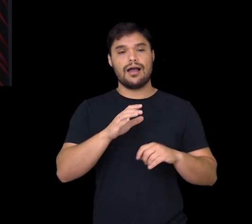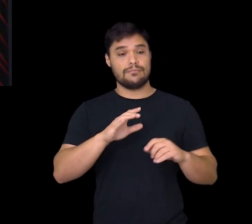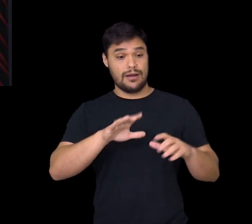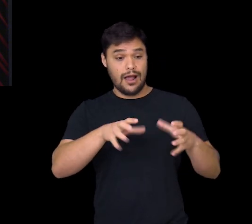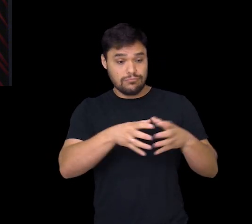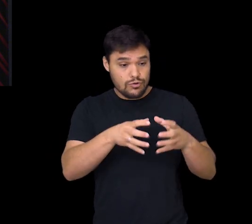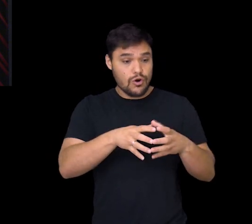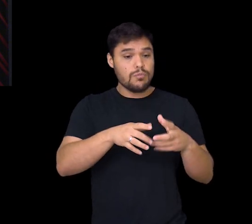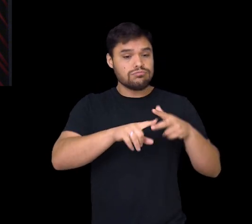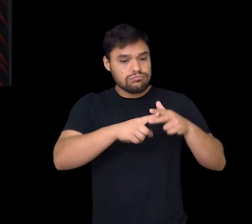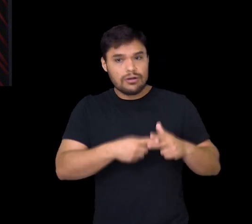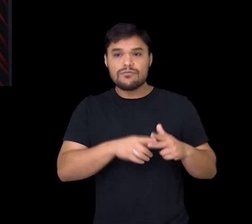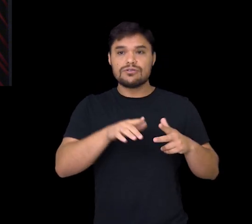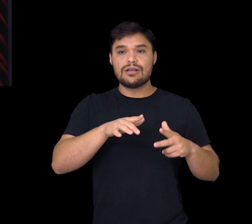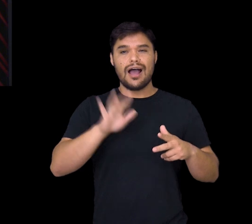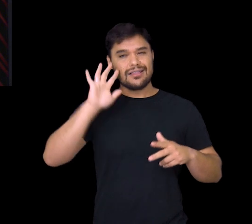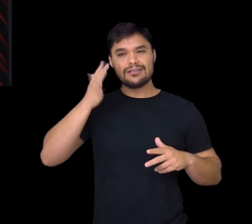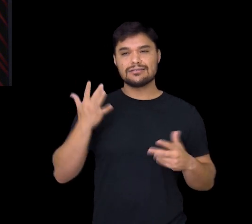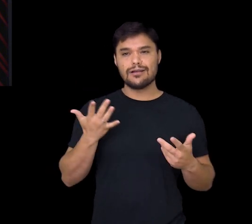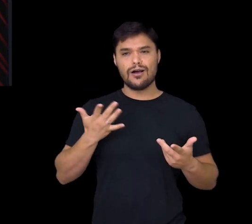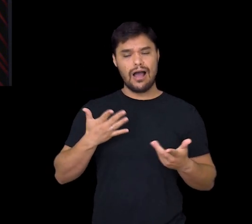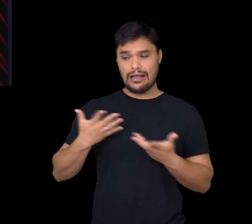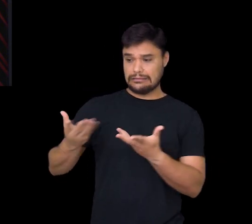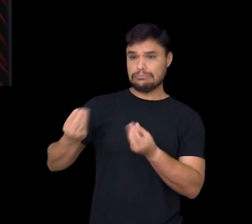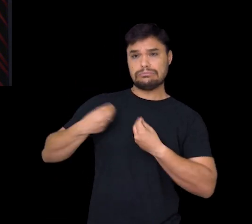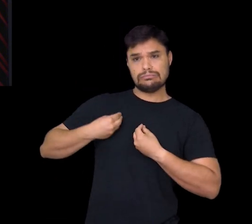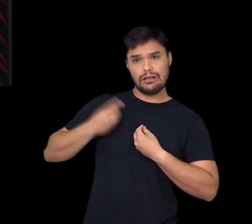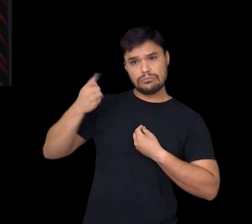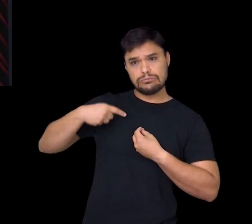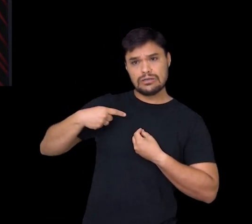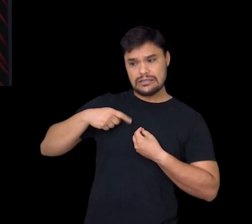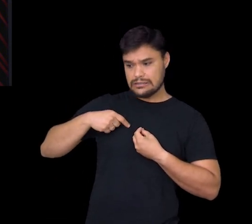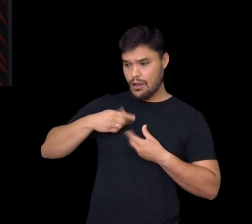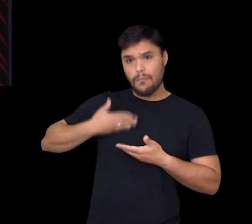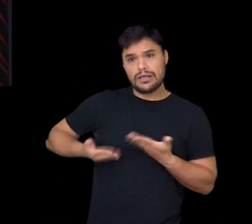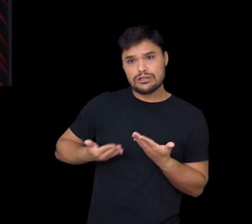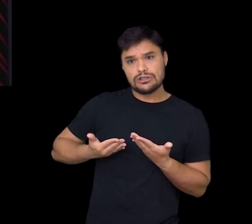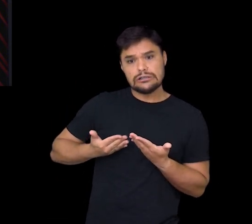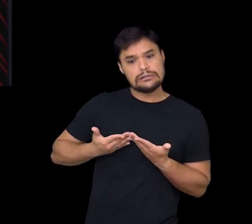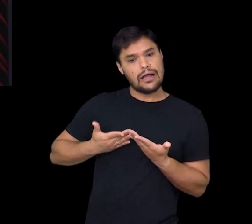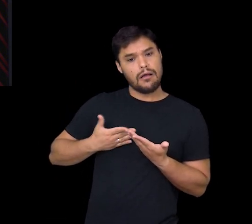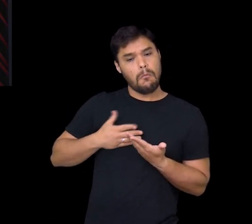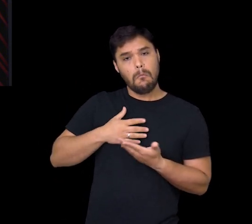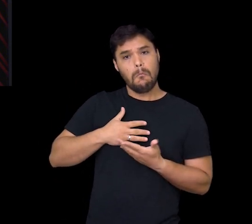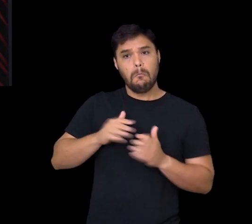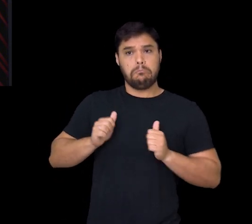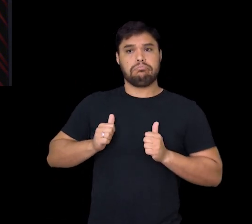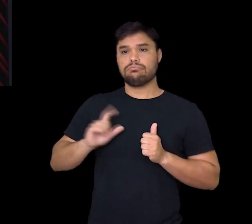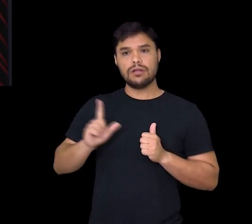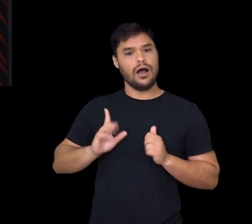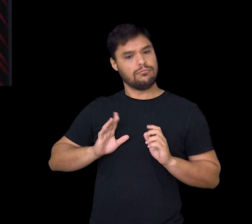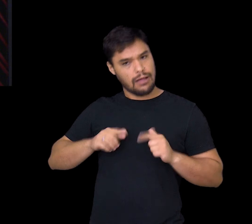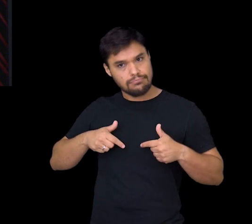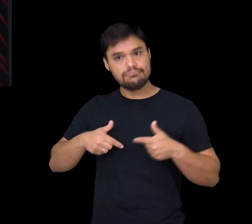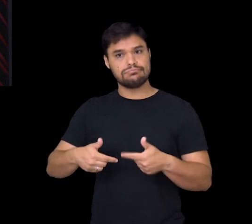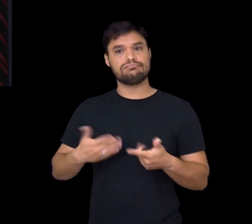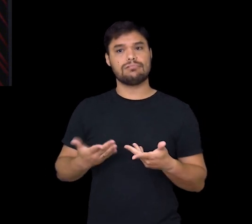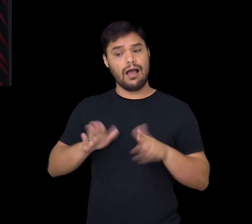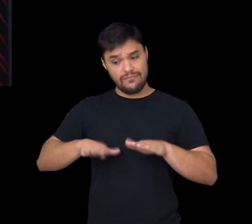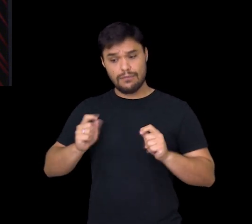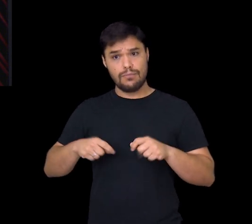seja, não se contente muitas vezes com uma situação que lhe seja desfavorável e que muitas vezes pode ser